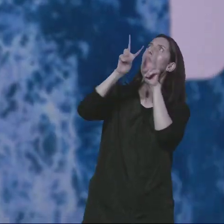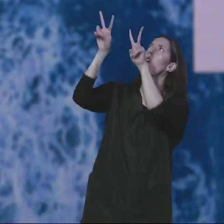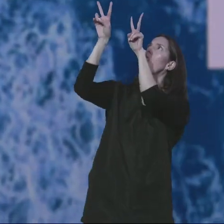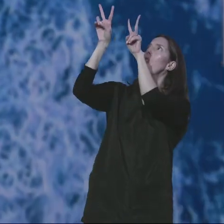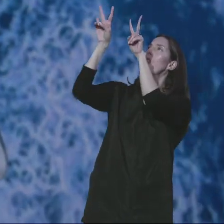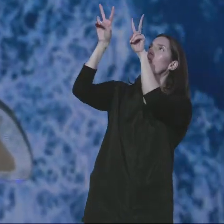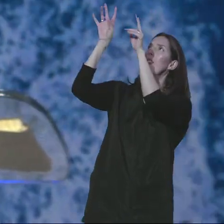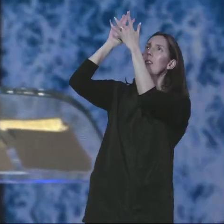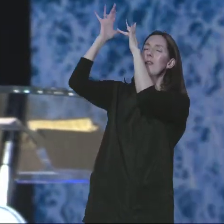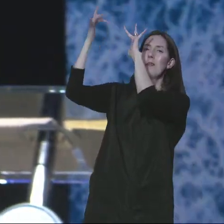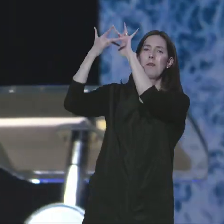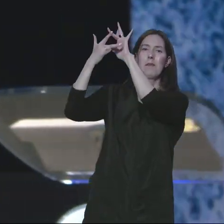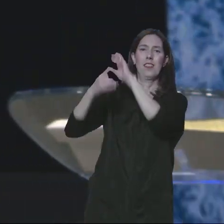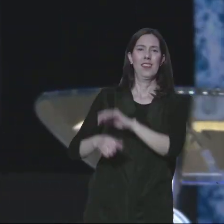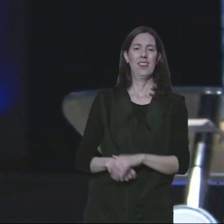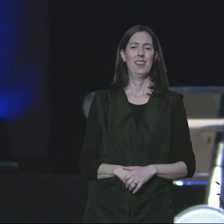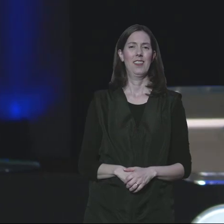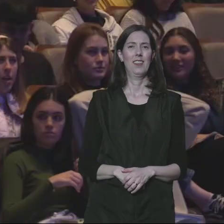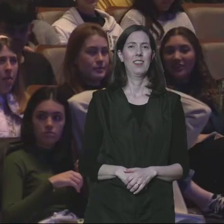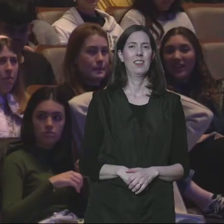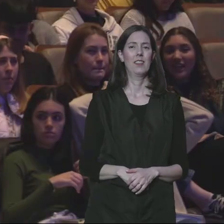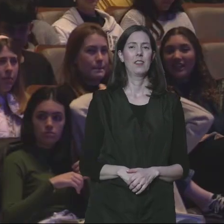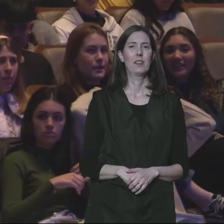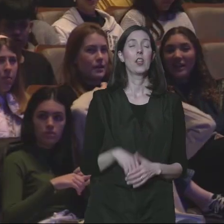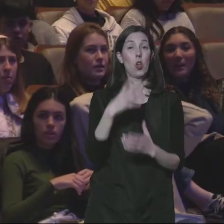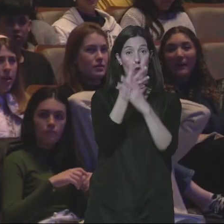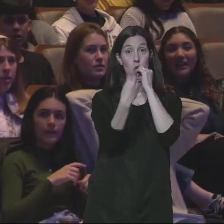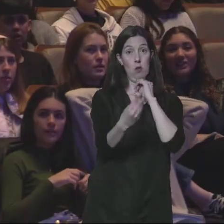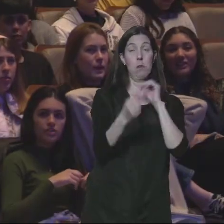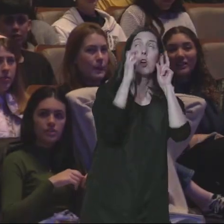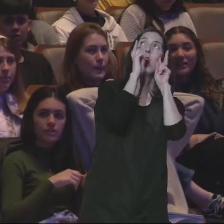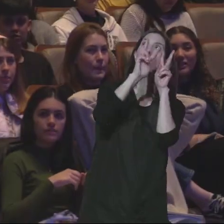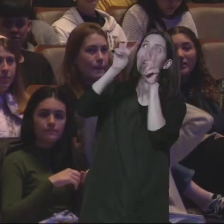assim para mim, olharei para Ti.